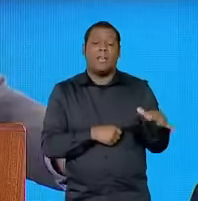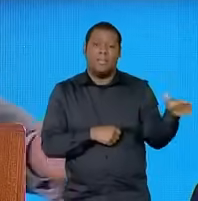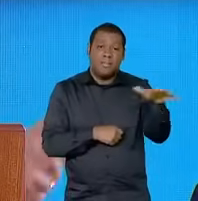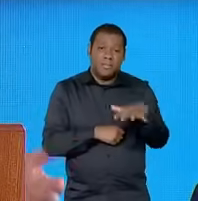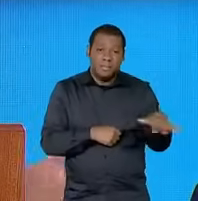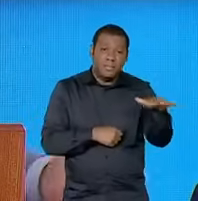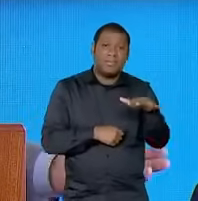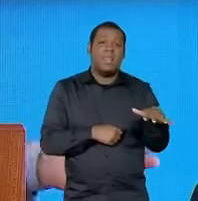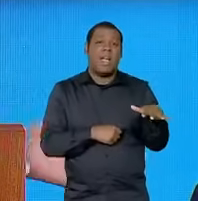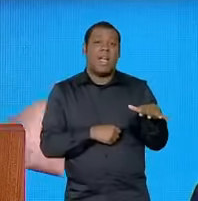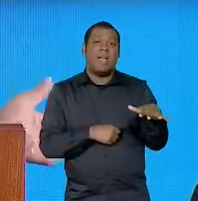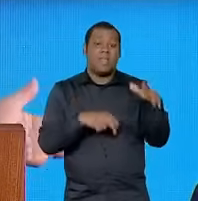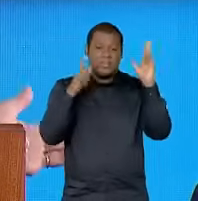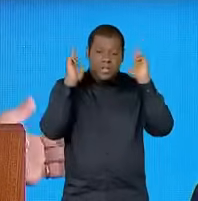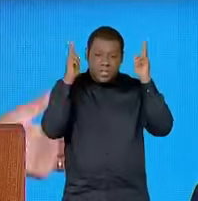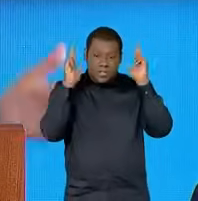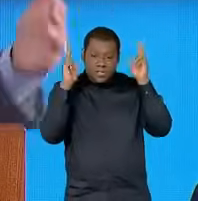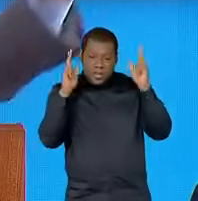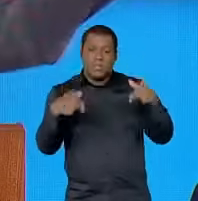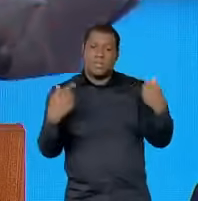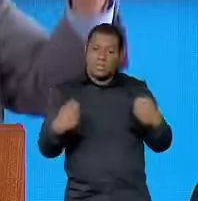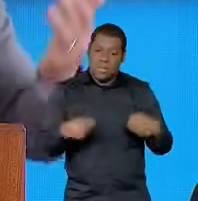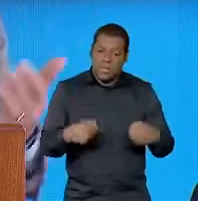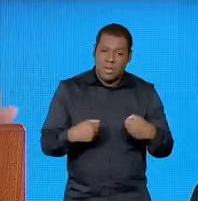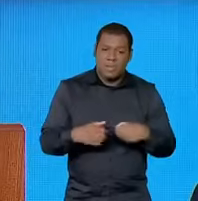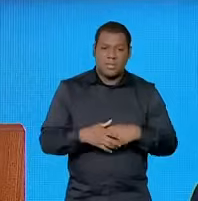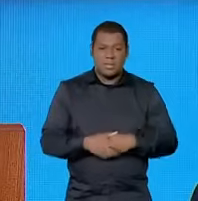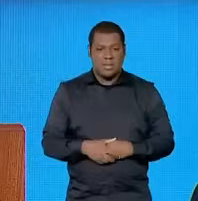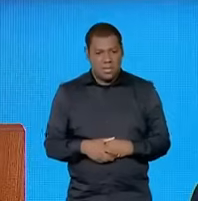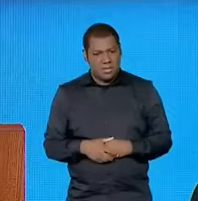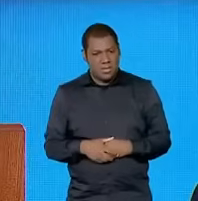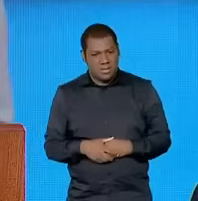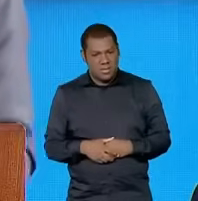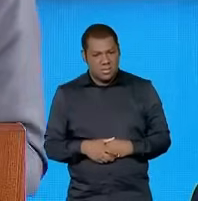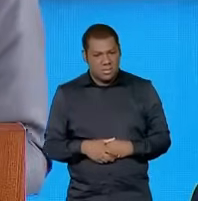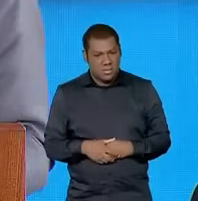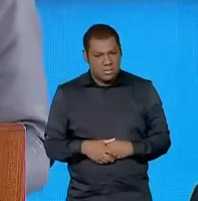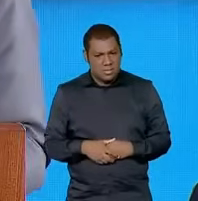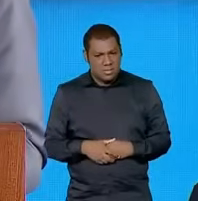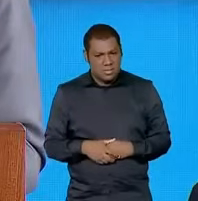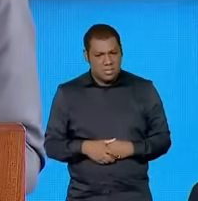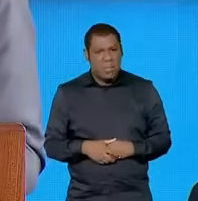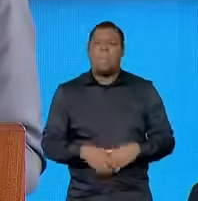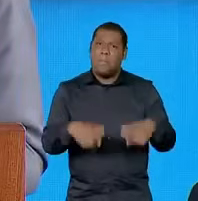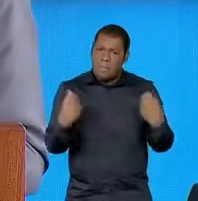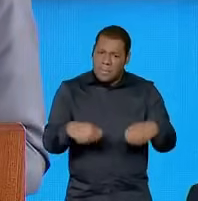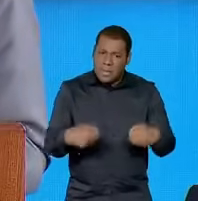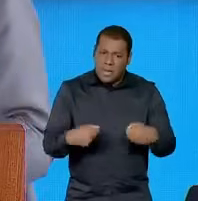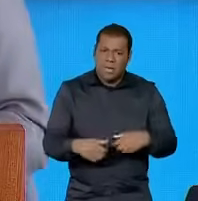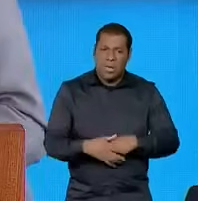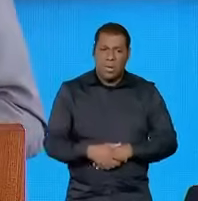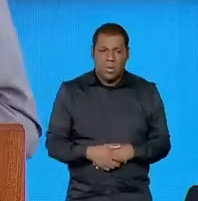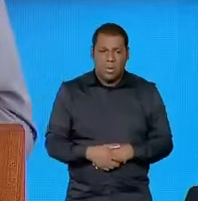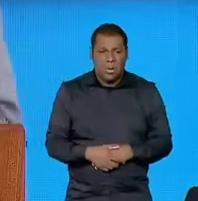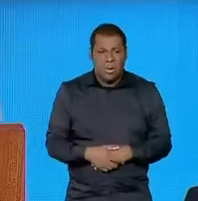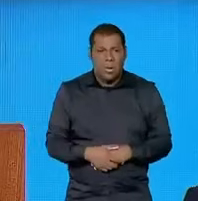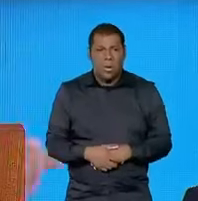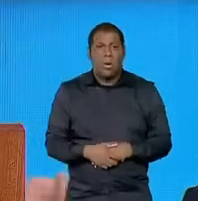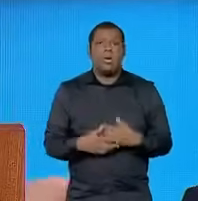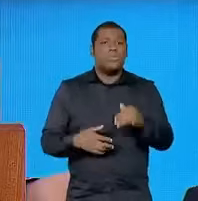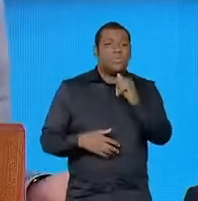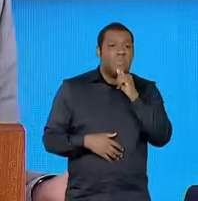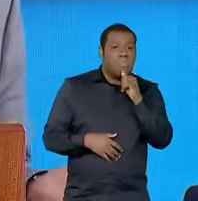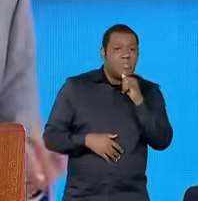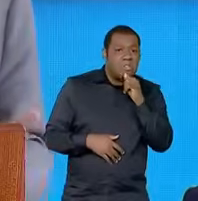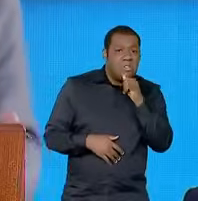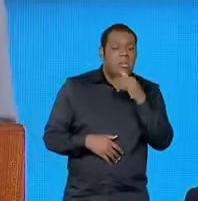um espaço para o cara sair e respirar, ver a lua cheia. Sabe? Não é possível. Se ele não vê o pôr do sol,